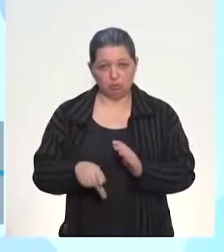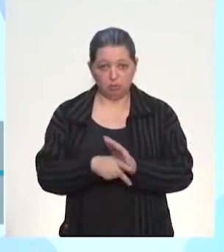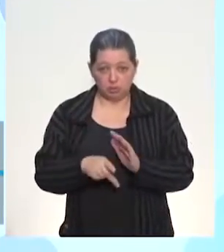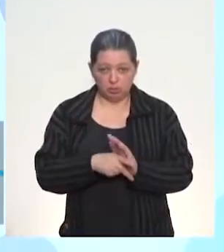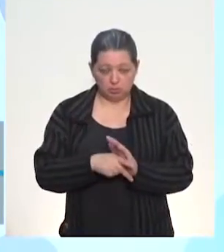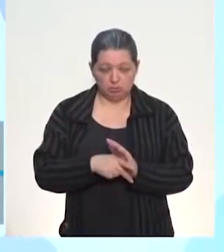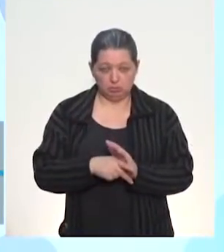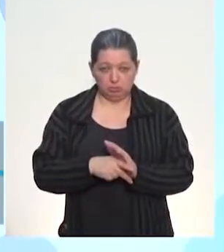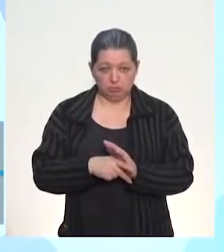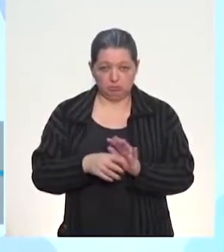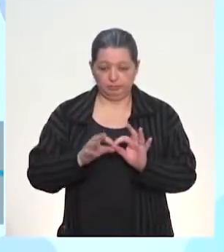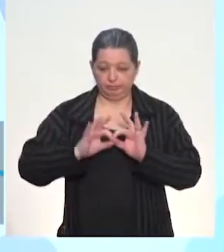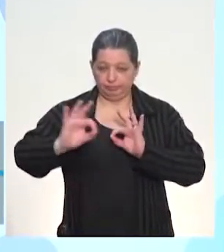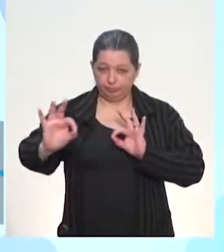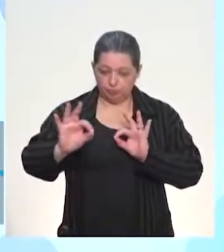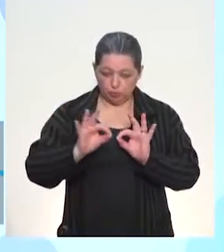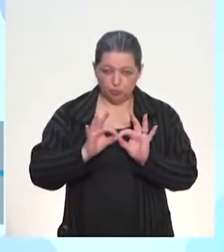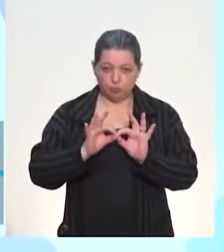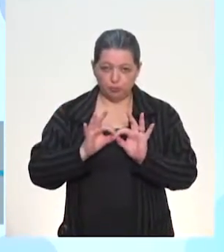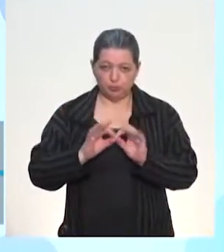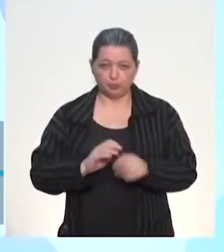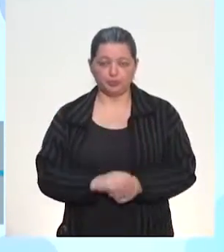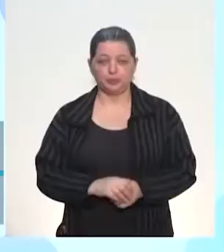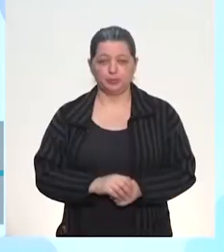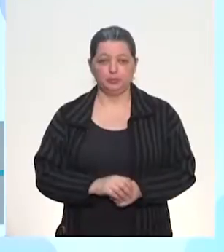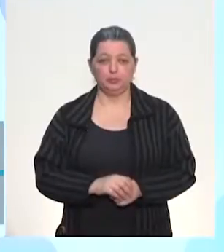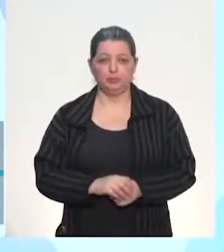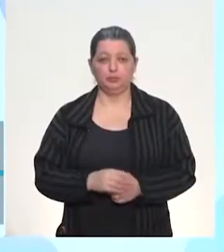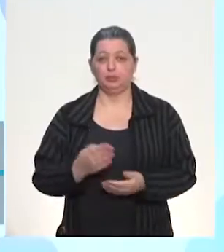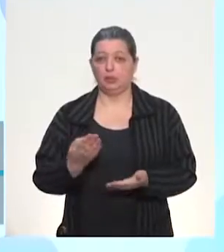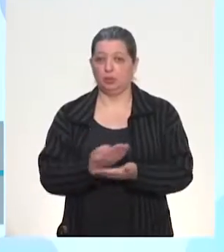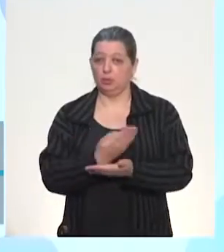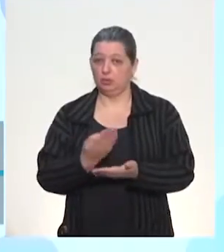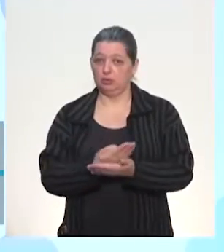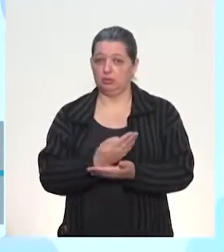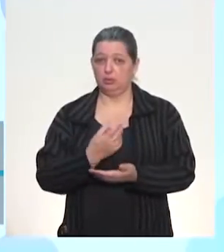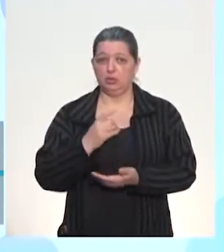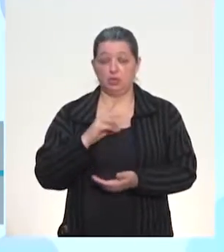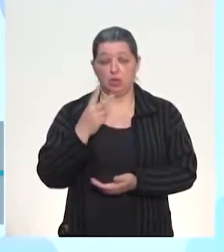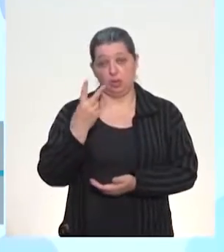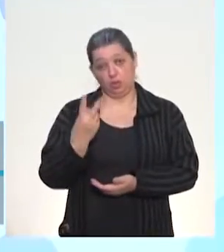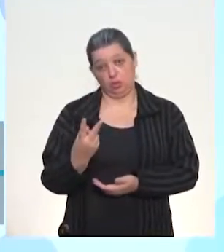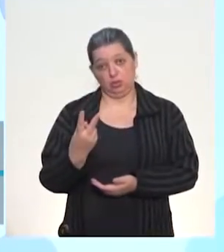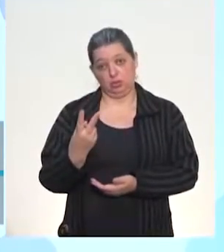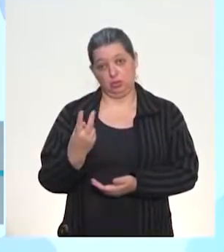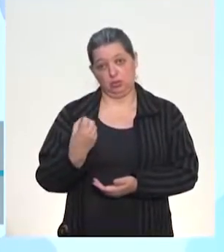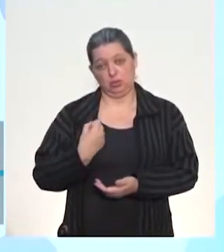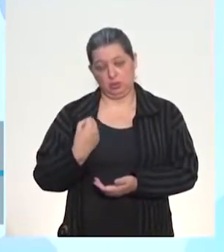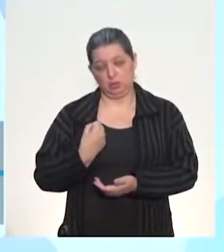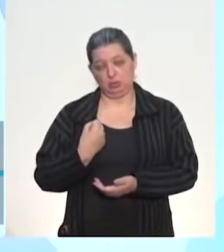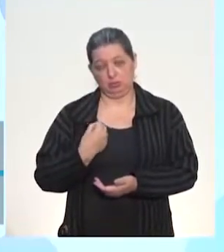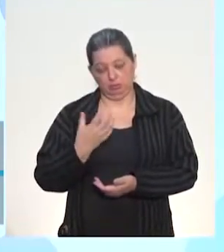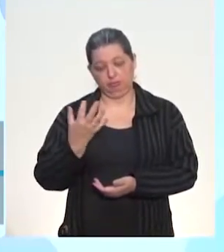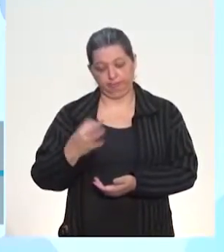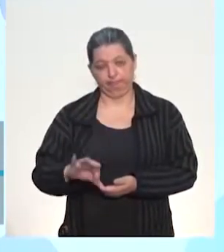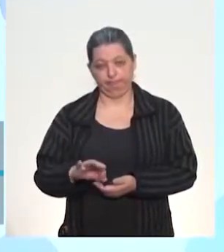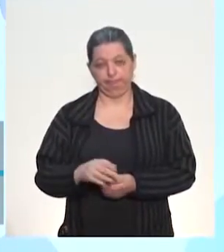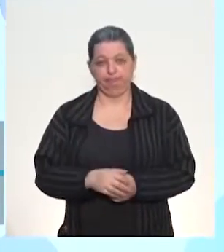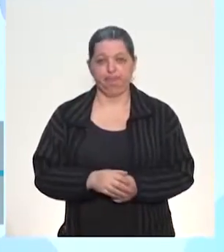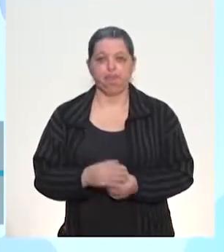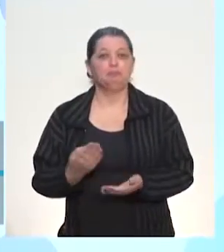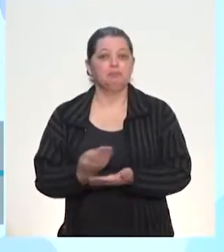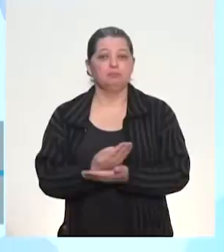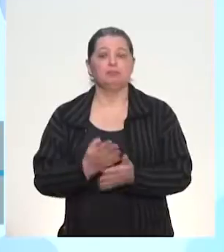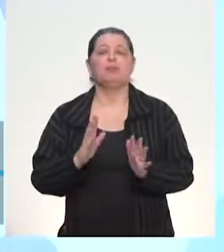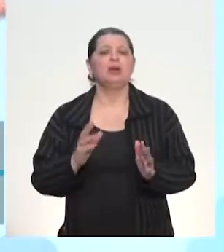menor distância, ok? No caso de Botucatu, só tem 2 algarismos. Então, realmente, é Botucatu. Mas